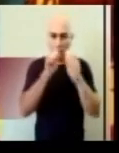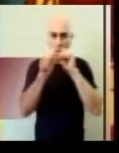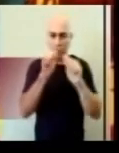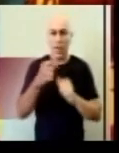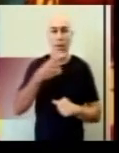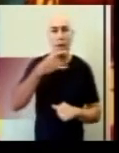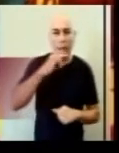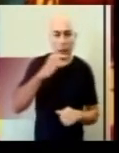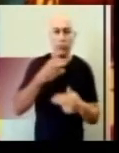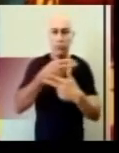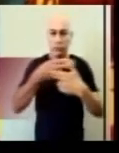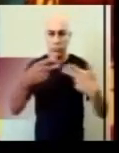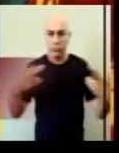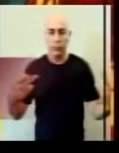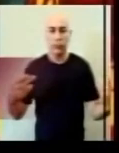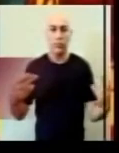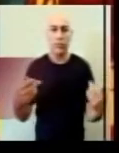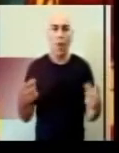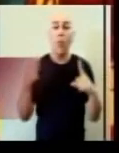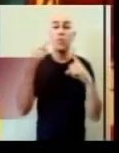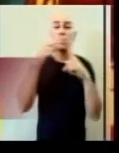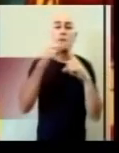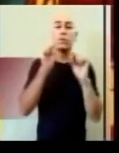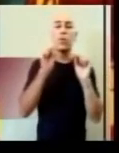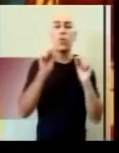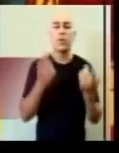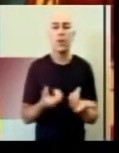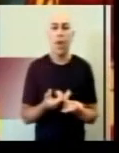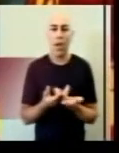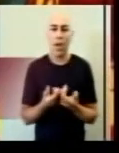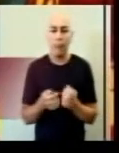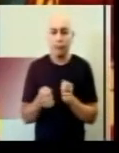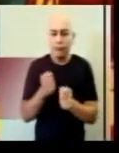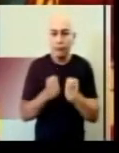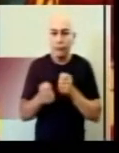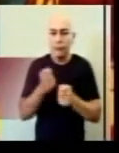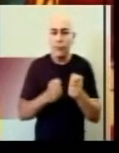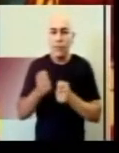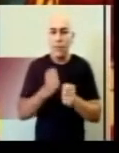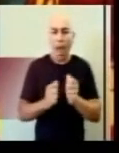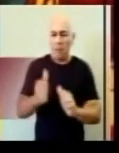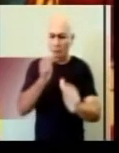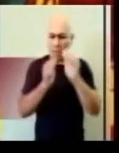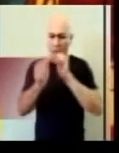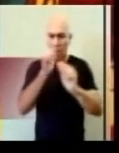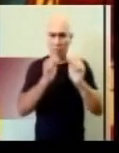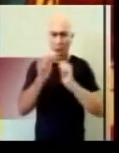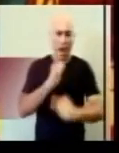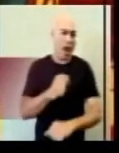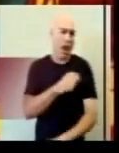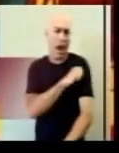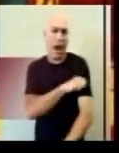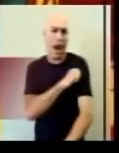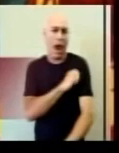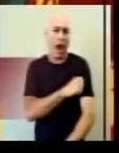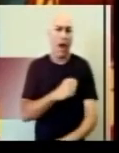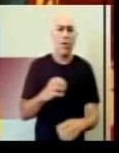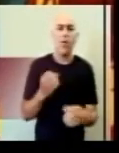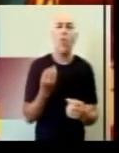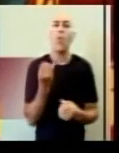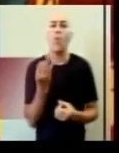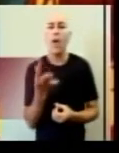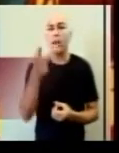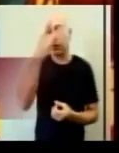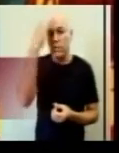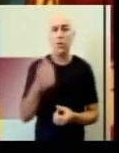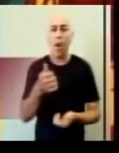o objetivo da restrição das bebidas alcoólicas não é o consumo em si de álcool, nem o teor alcoólico, nem o quanto que cada